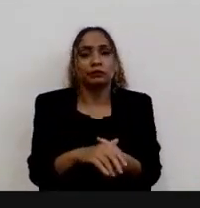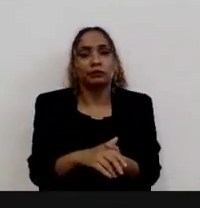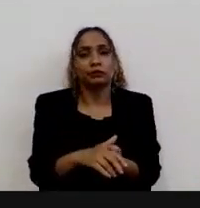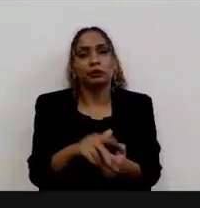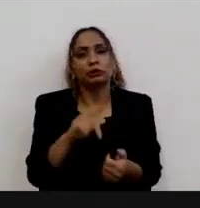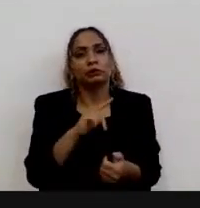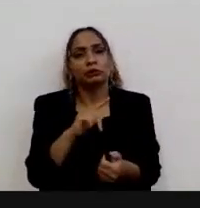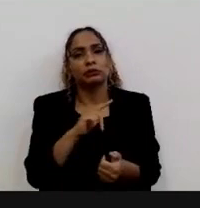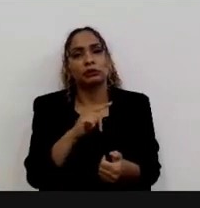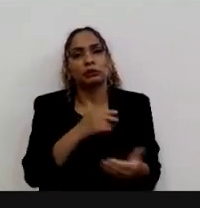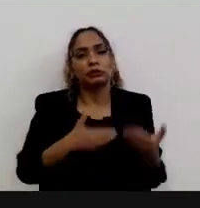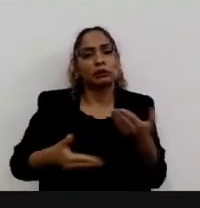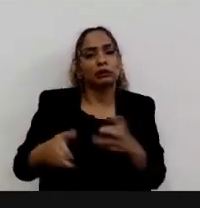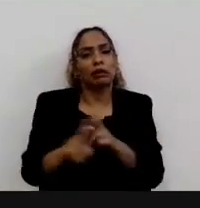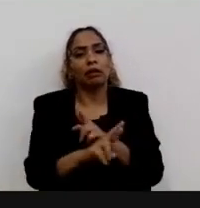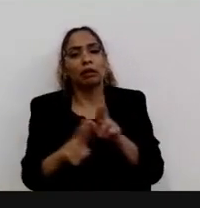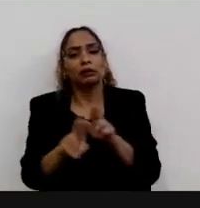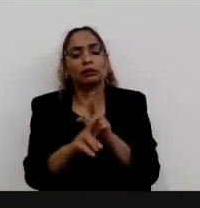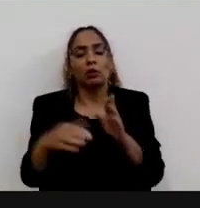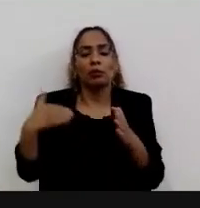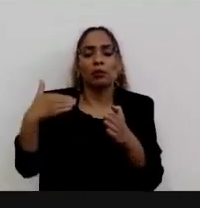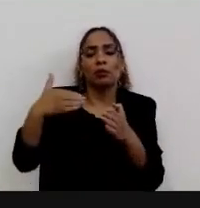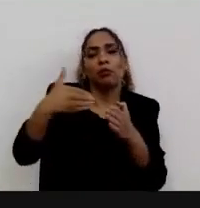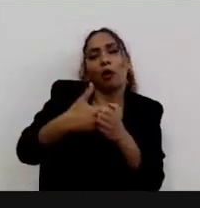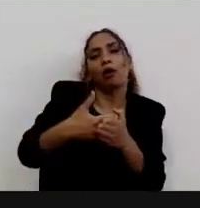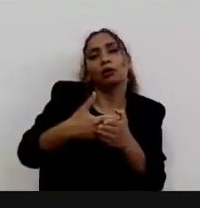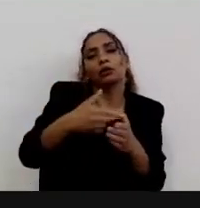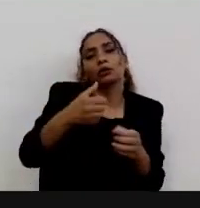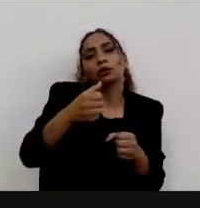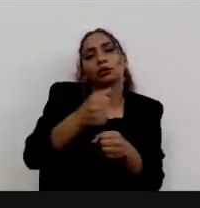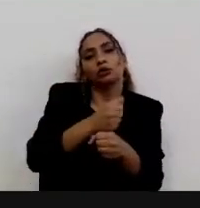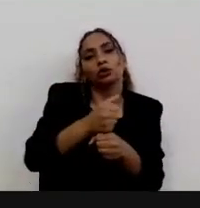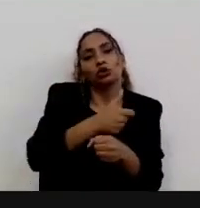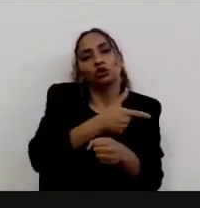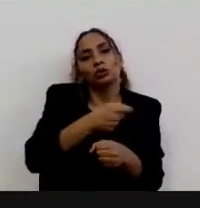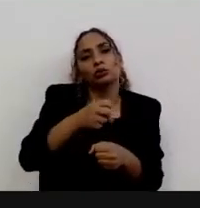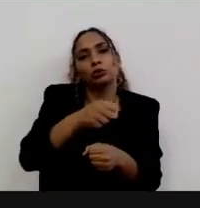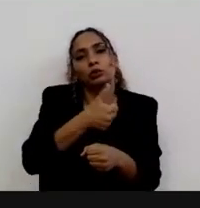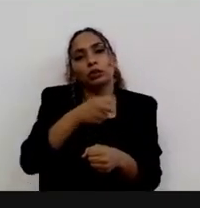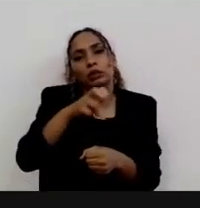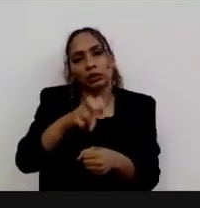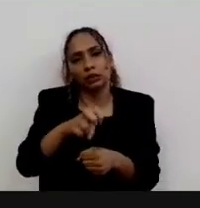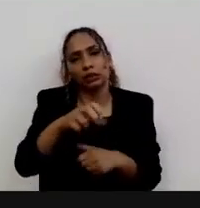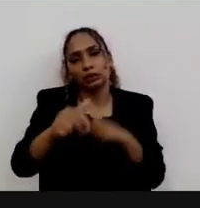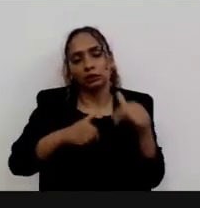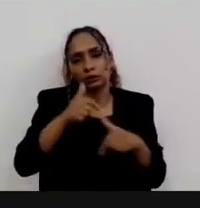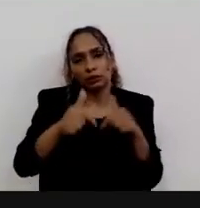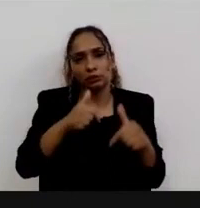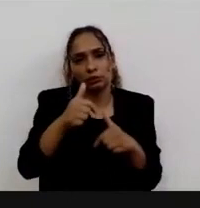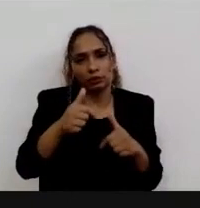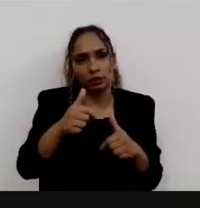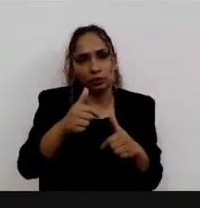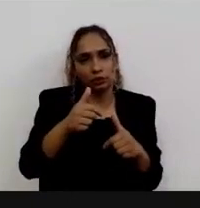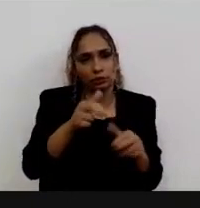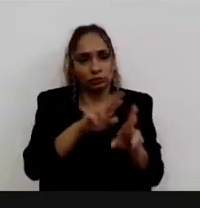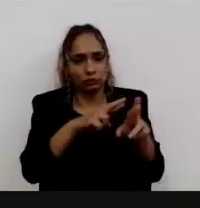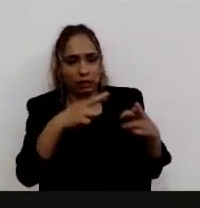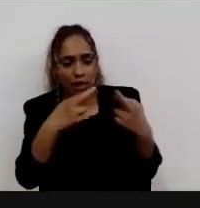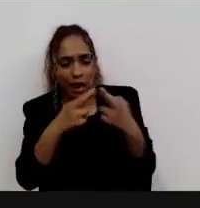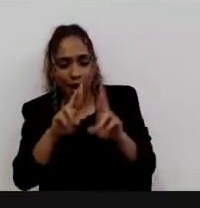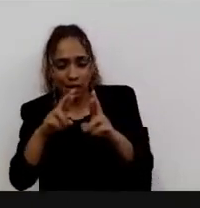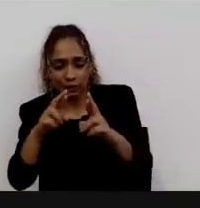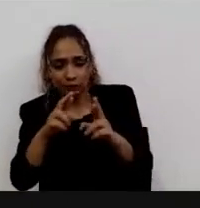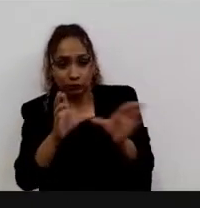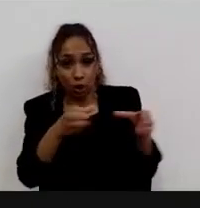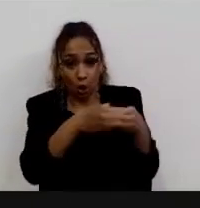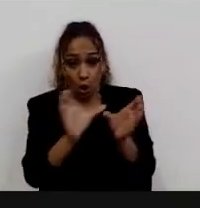que tem a ver, desde 2015, a gente agrega dados eleitorais, nós trabalhamos para 3 comissões especiais de reforma política,